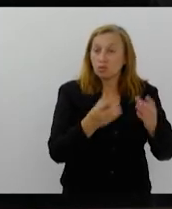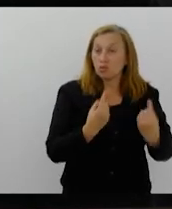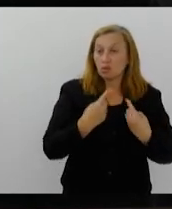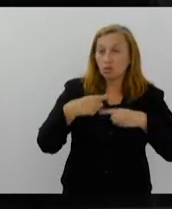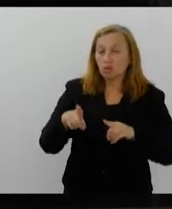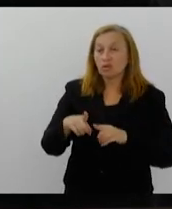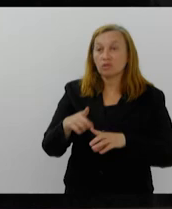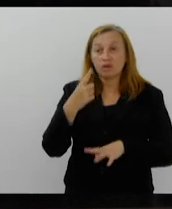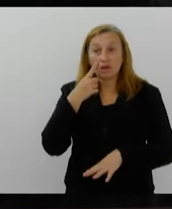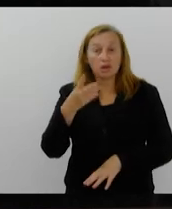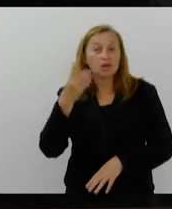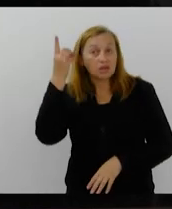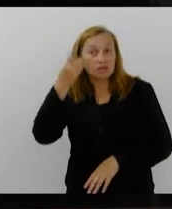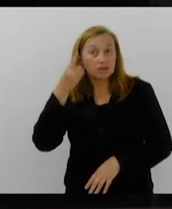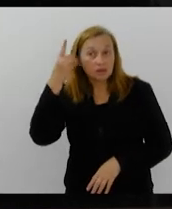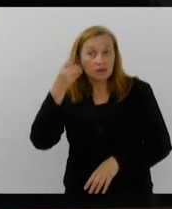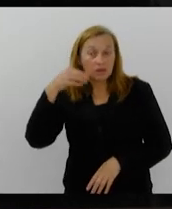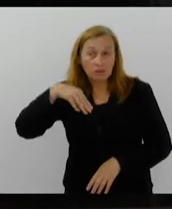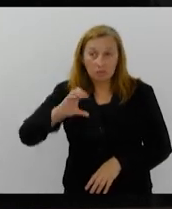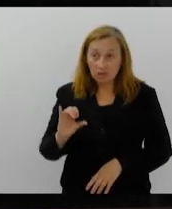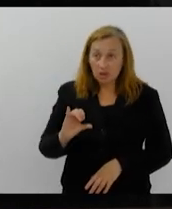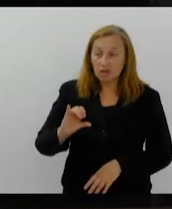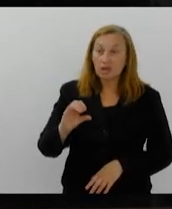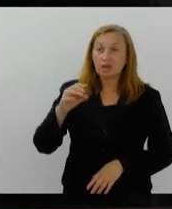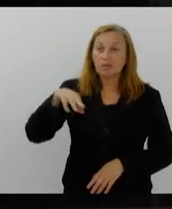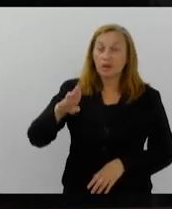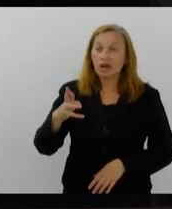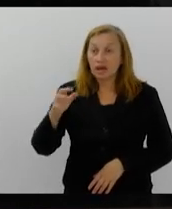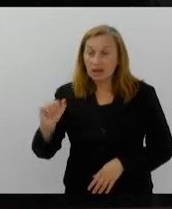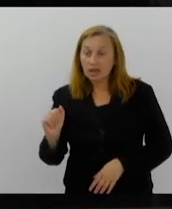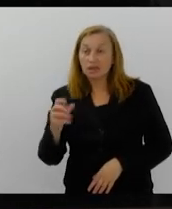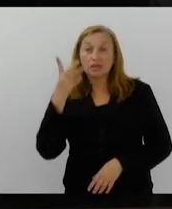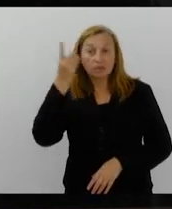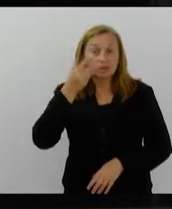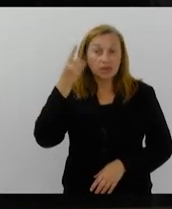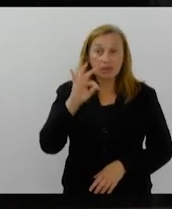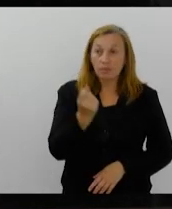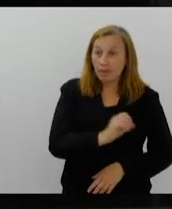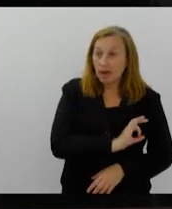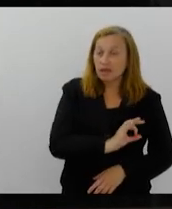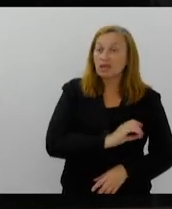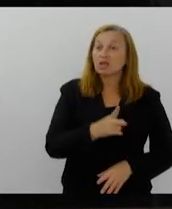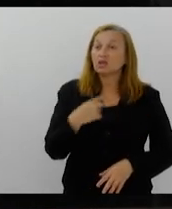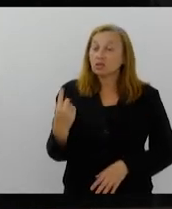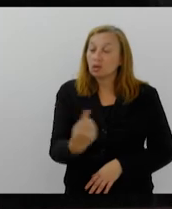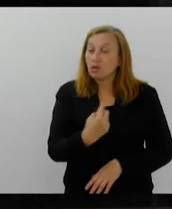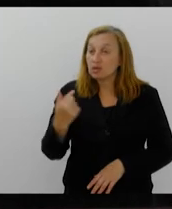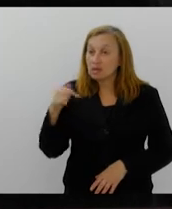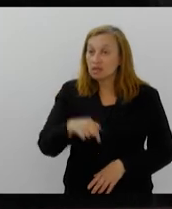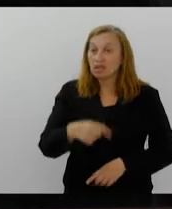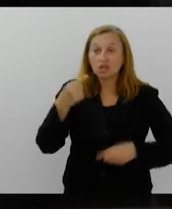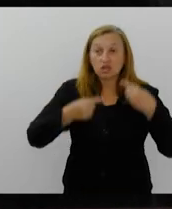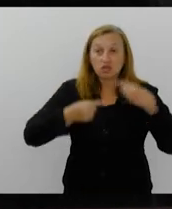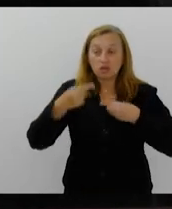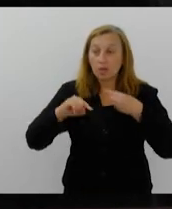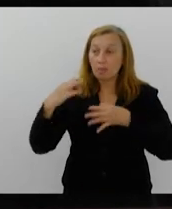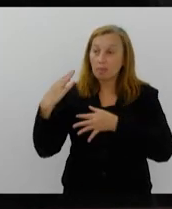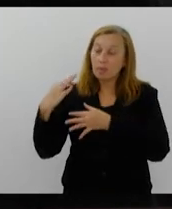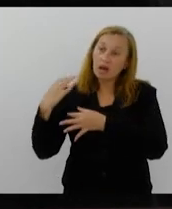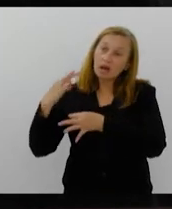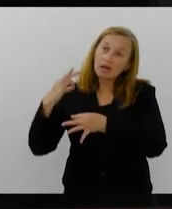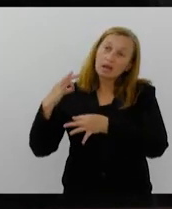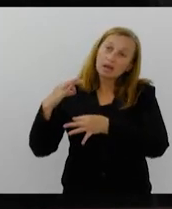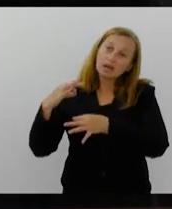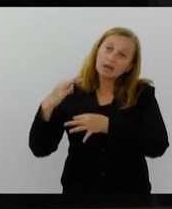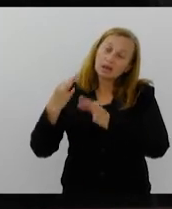deputado Carlos Mink, Marina, deputada Marta também debateu hoje, todos nós viemos debatendo ao longo desses dois